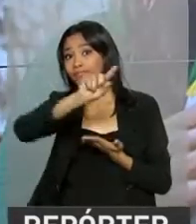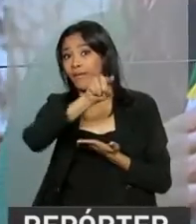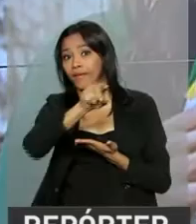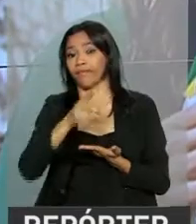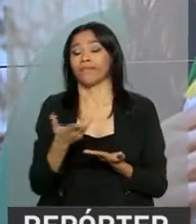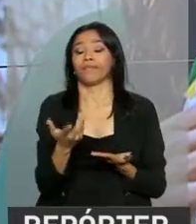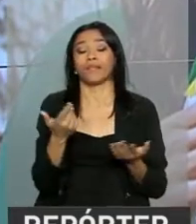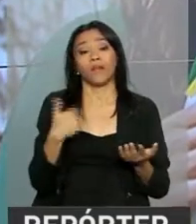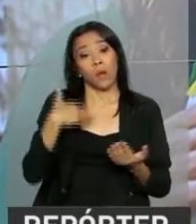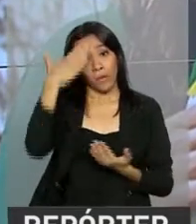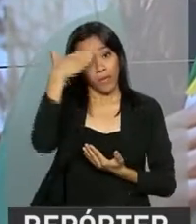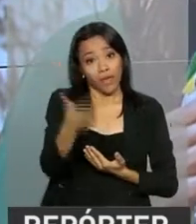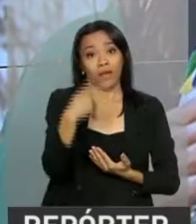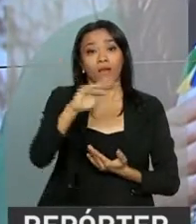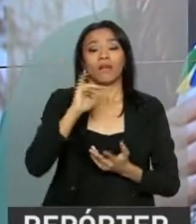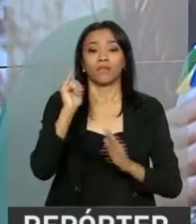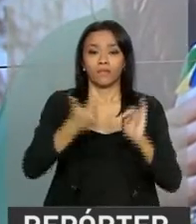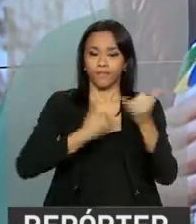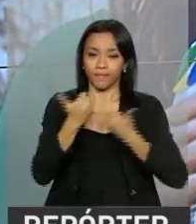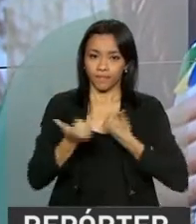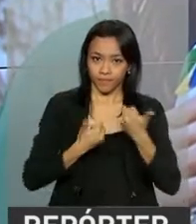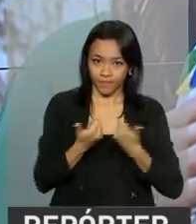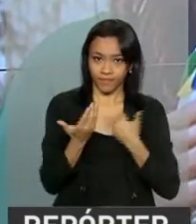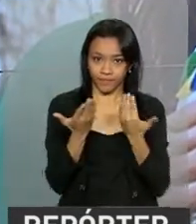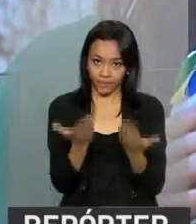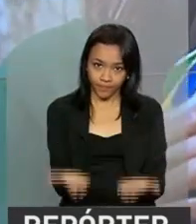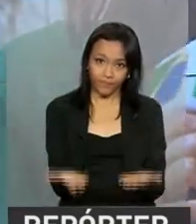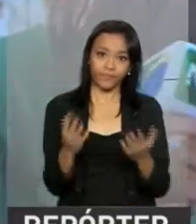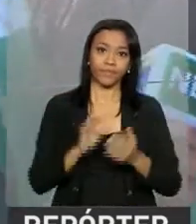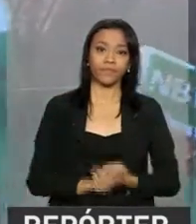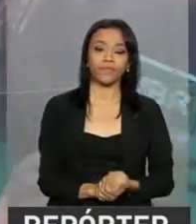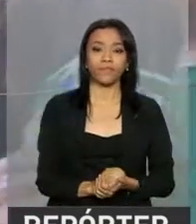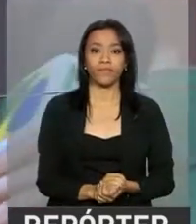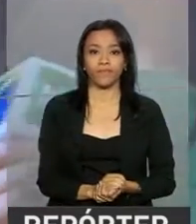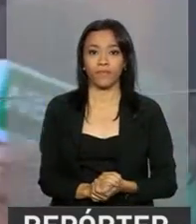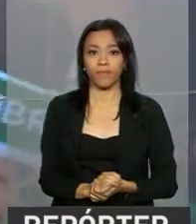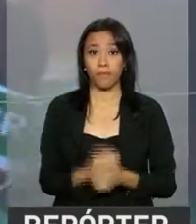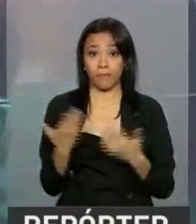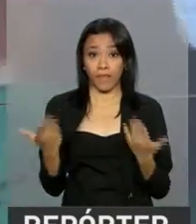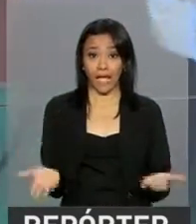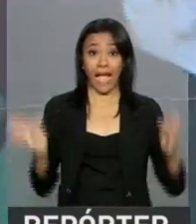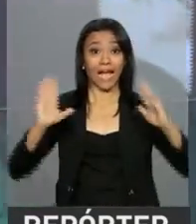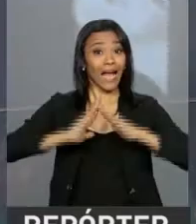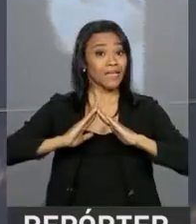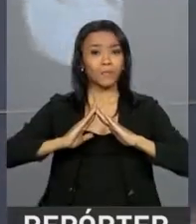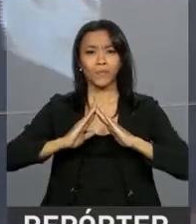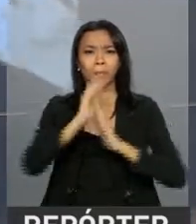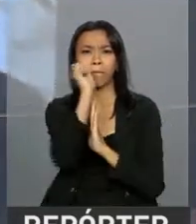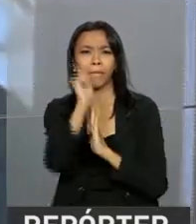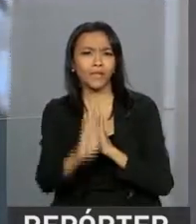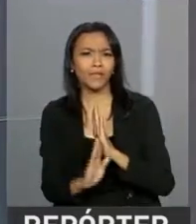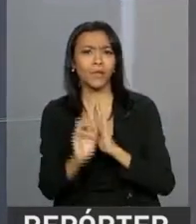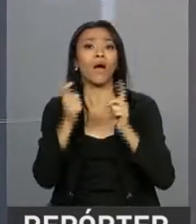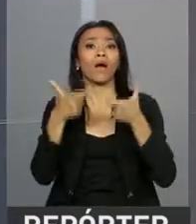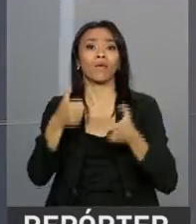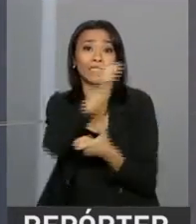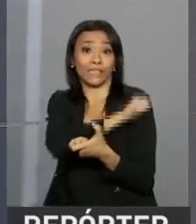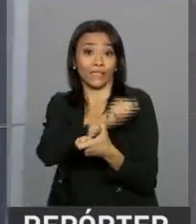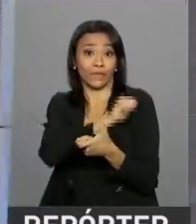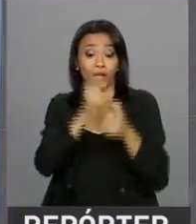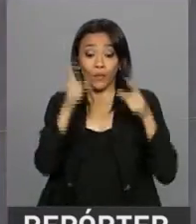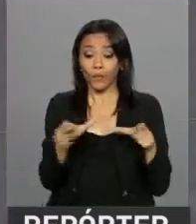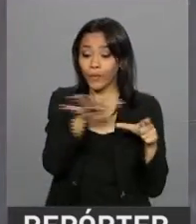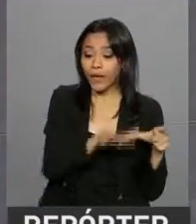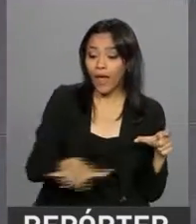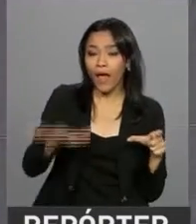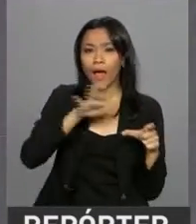obrigada paola pelas suas informações ao vivo e direto do ministério da saúde a casa brasil no rio de janeiro é um espaço de promoção e